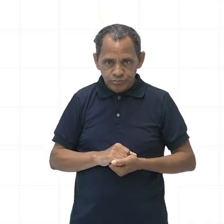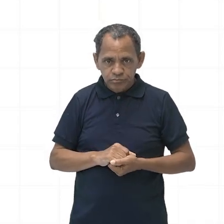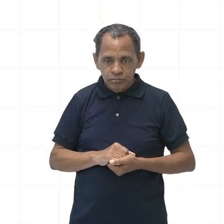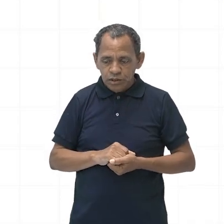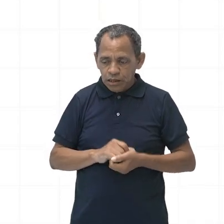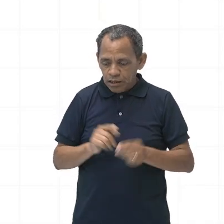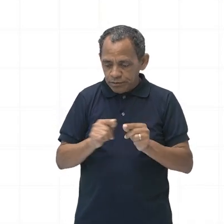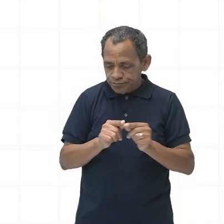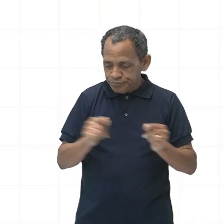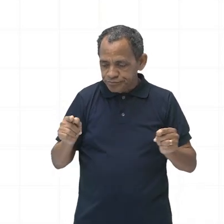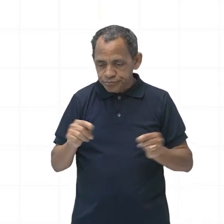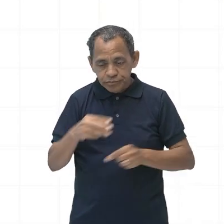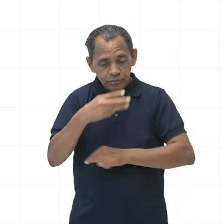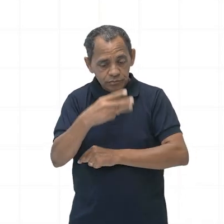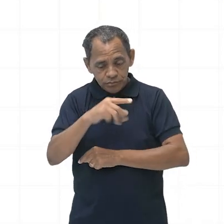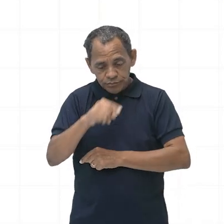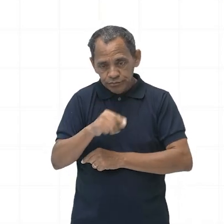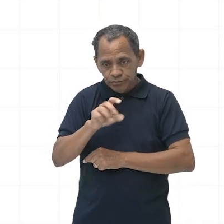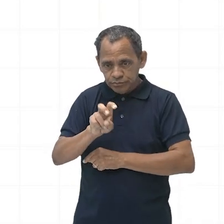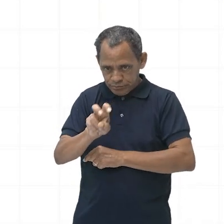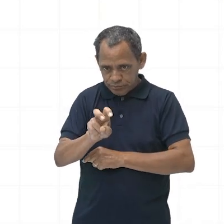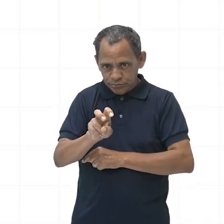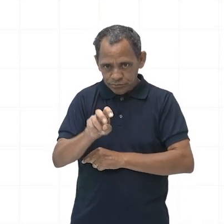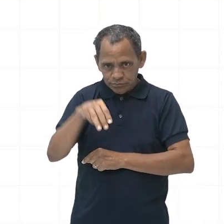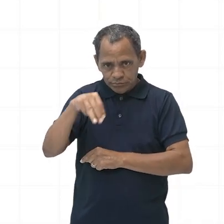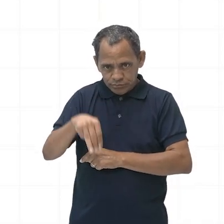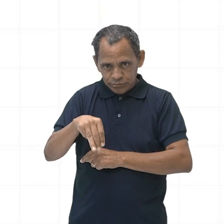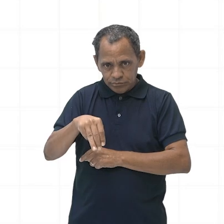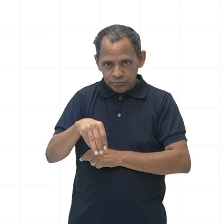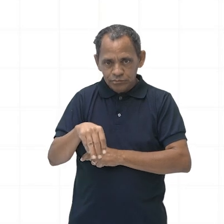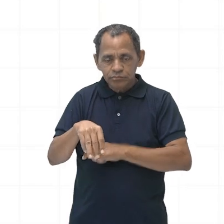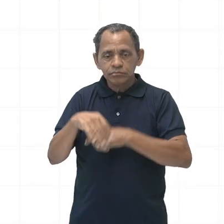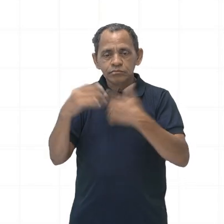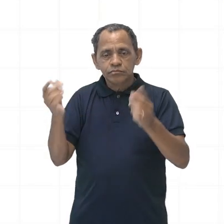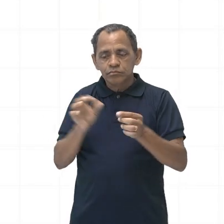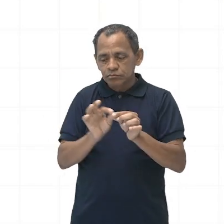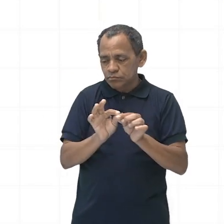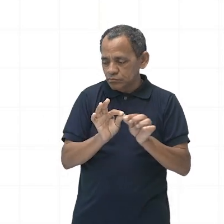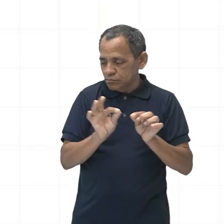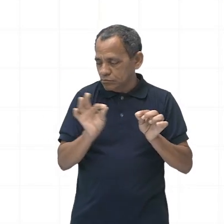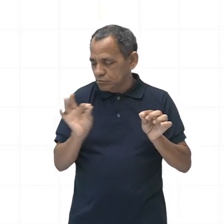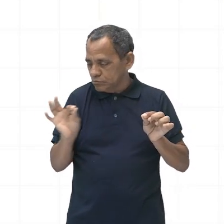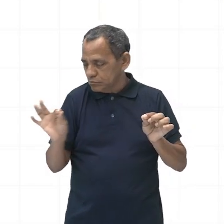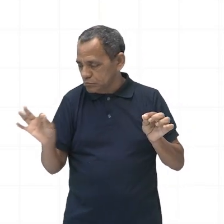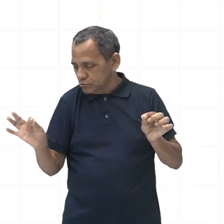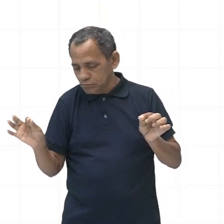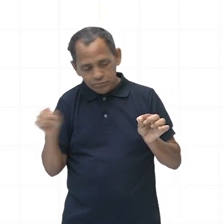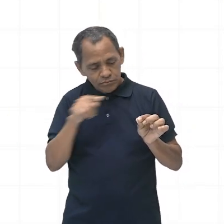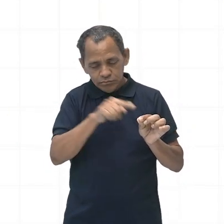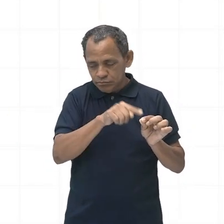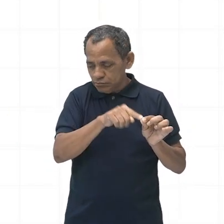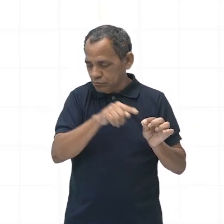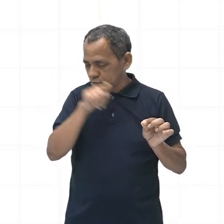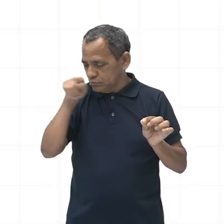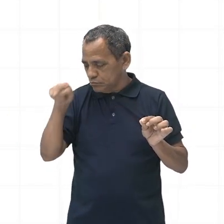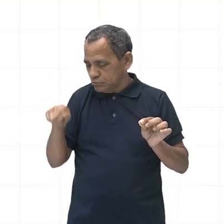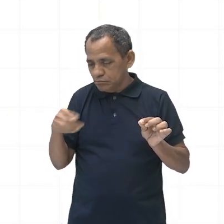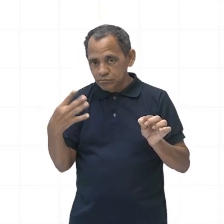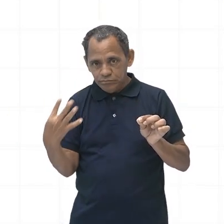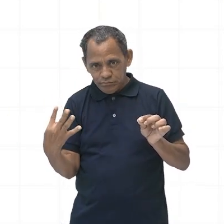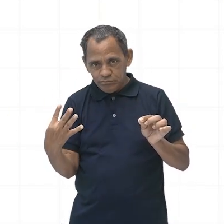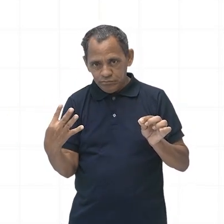outro 3,5 metros, qual a distância entre o primeiro e o quarto